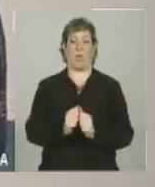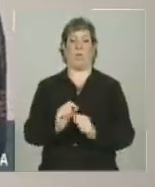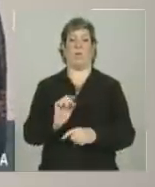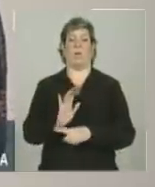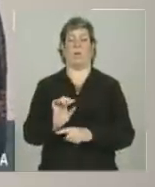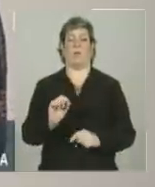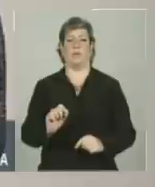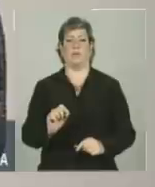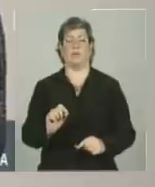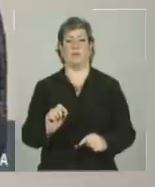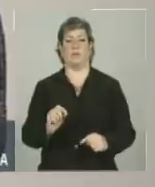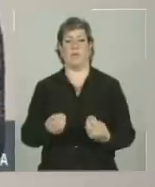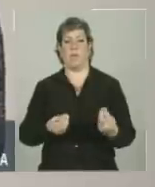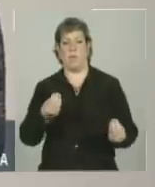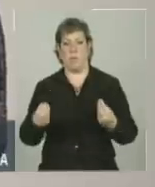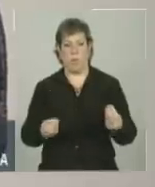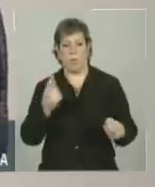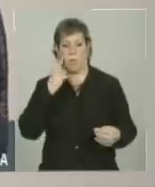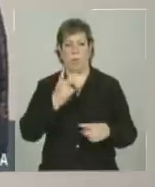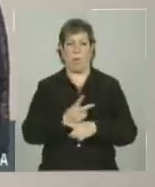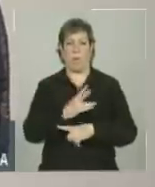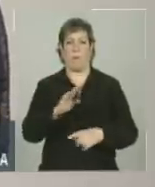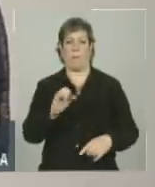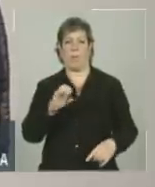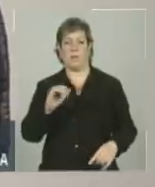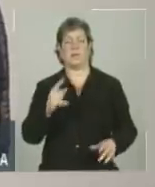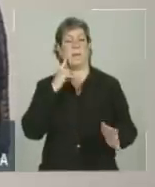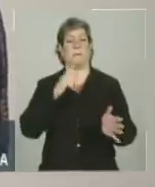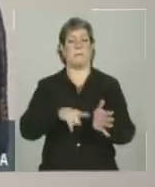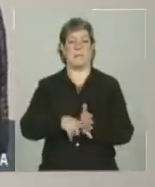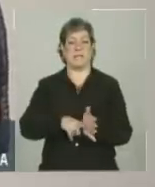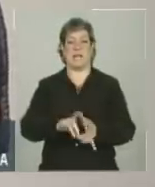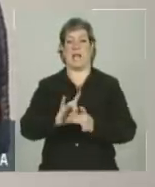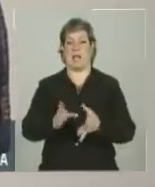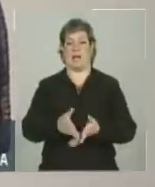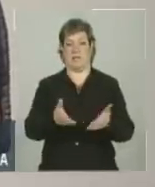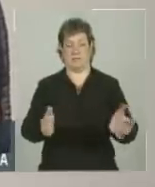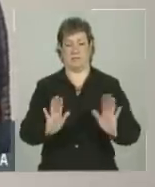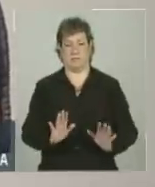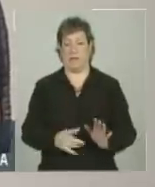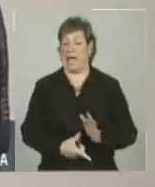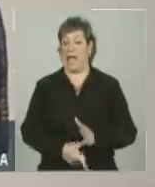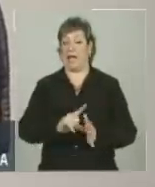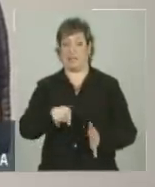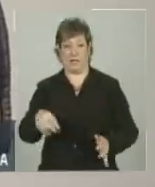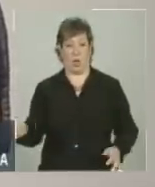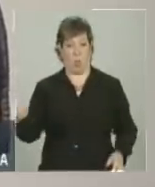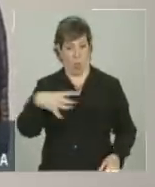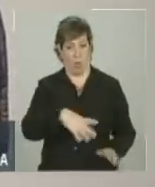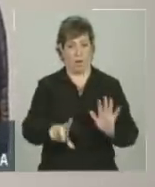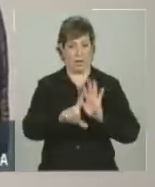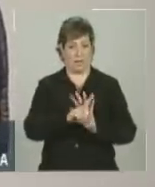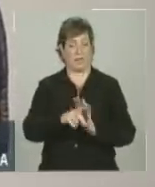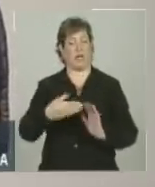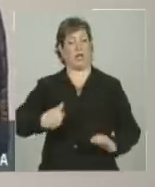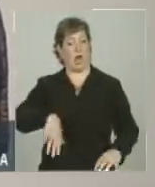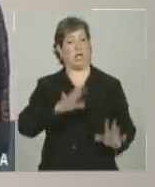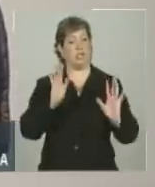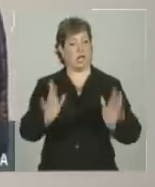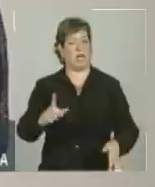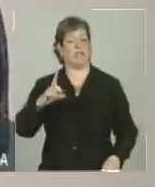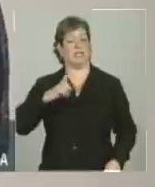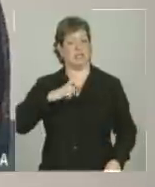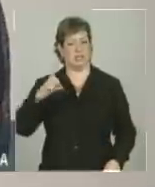de ferramentas de busca e pesquisa. Antes da nova lei, já tínhamos um grande compromisso